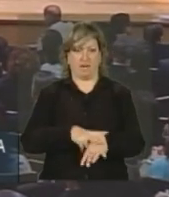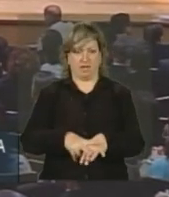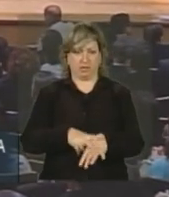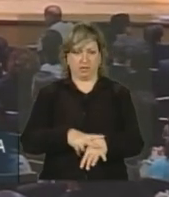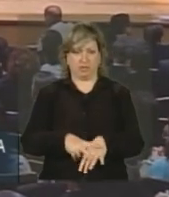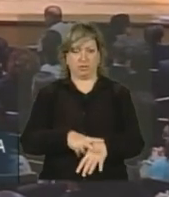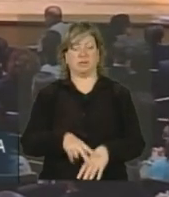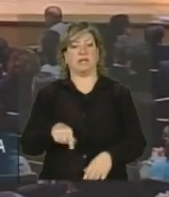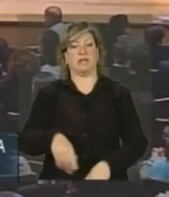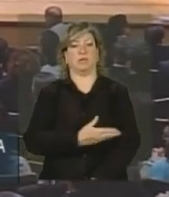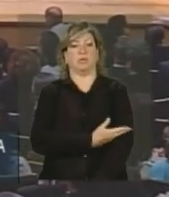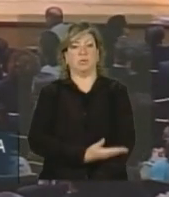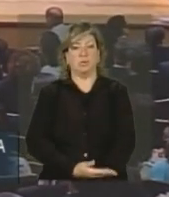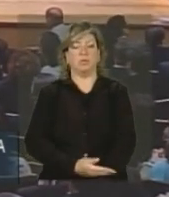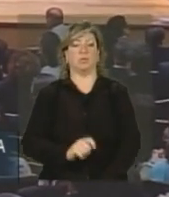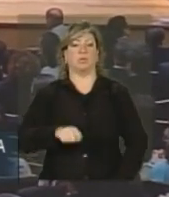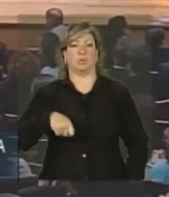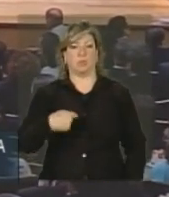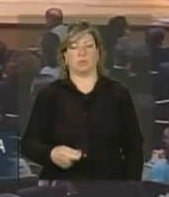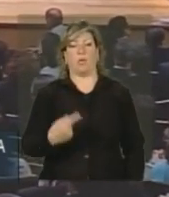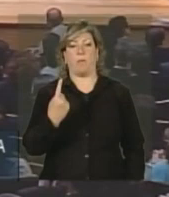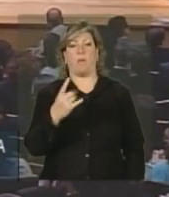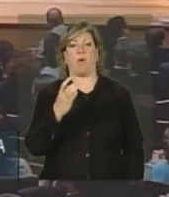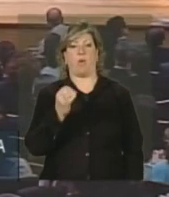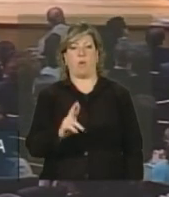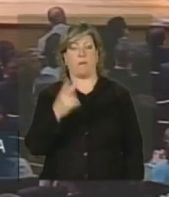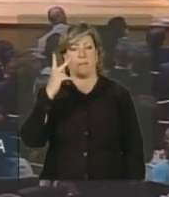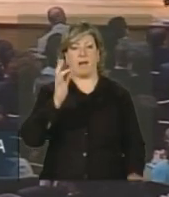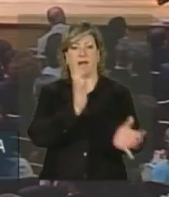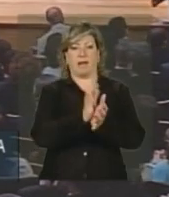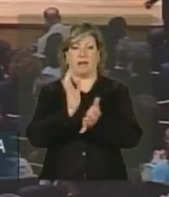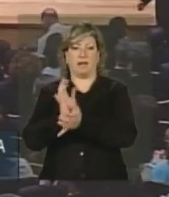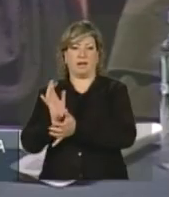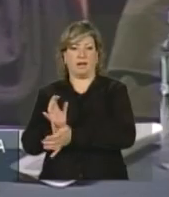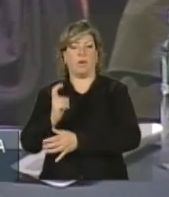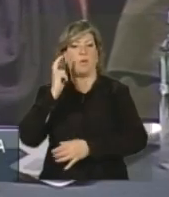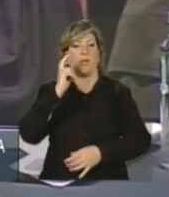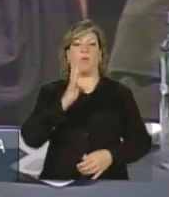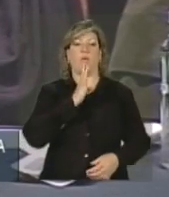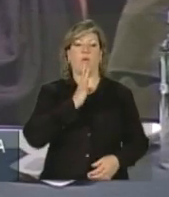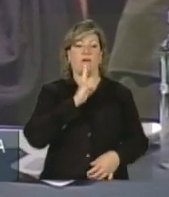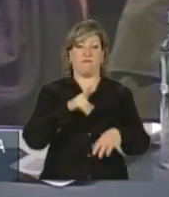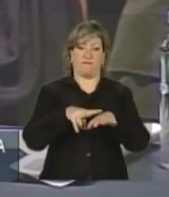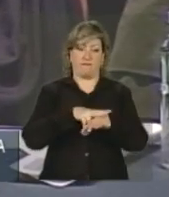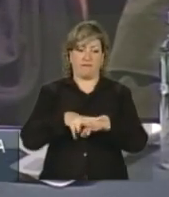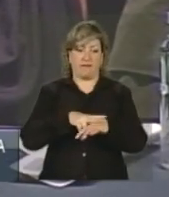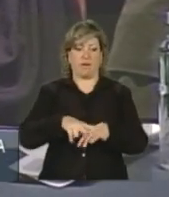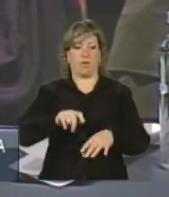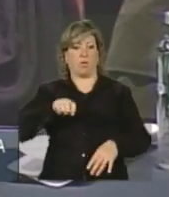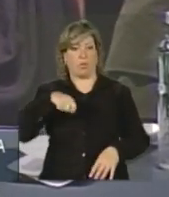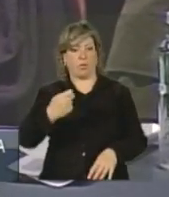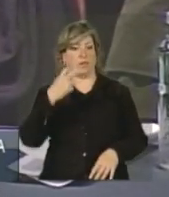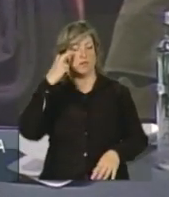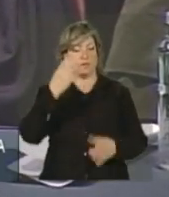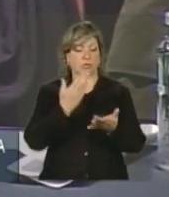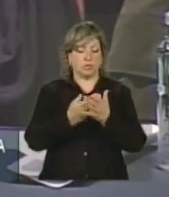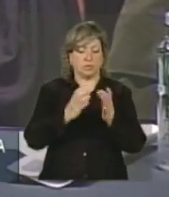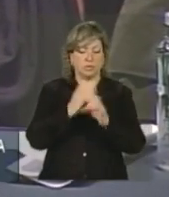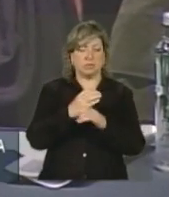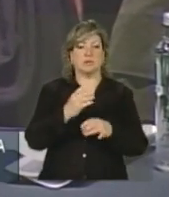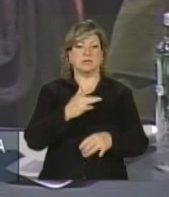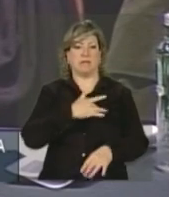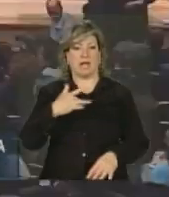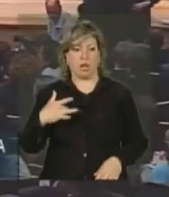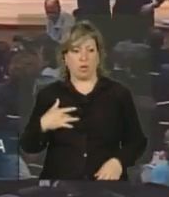A tradição definiu uma cor para cada área do conhecimento, sendo verde a cor das ciências da saúde.